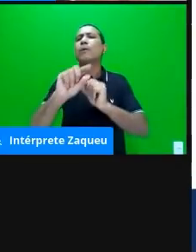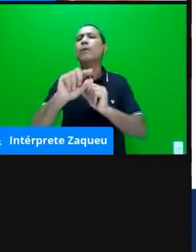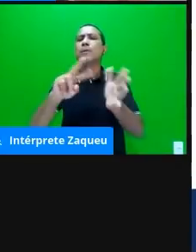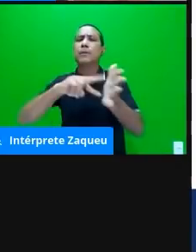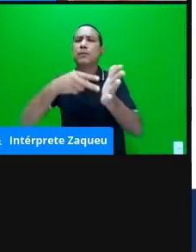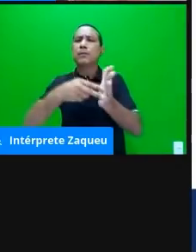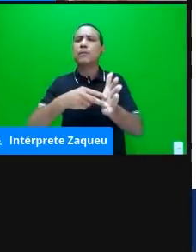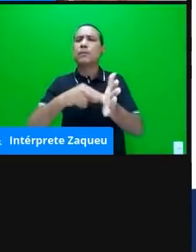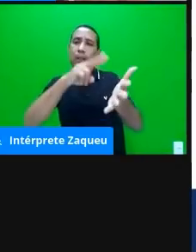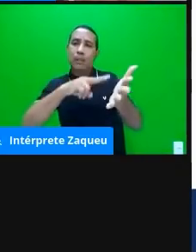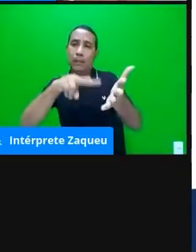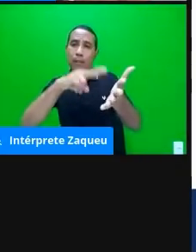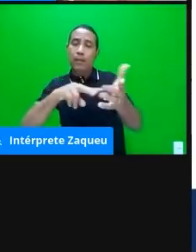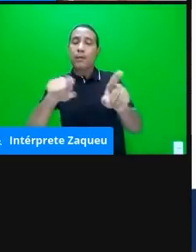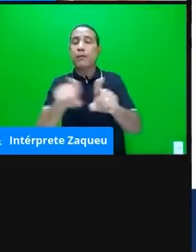Próximo.